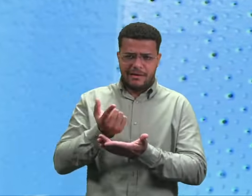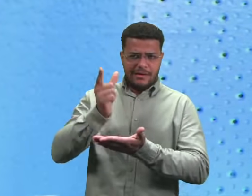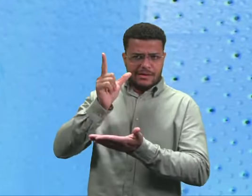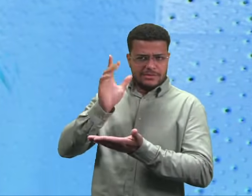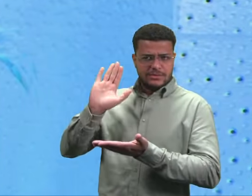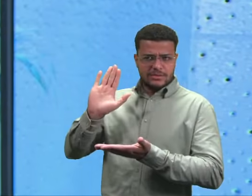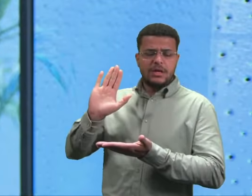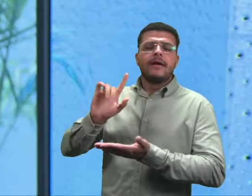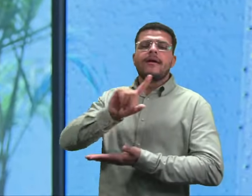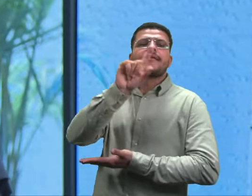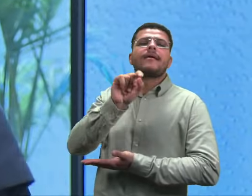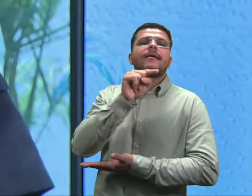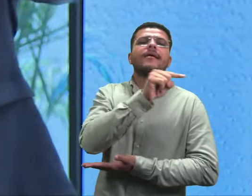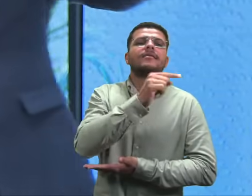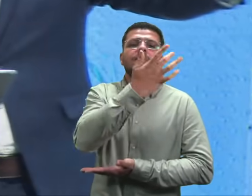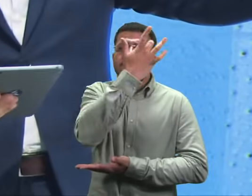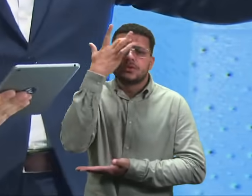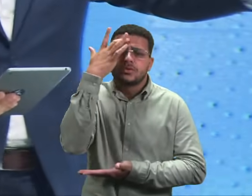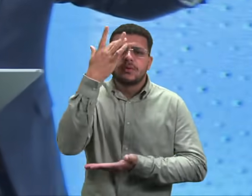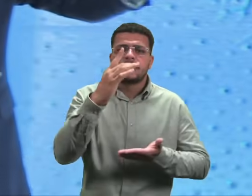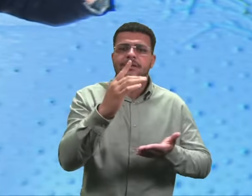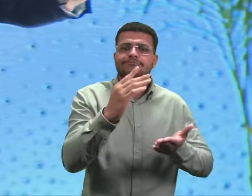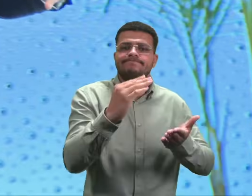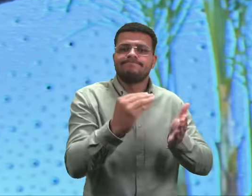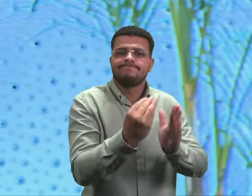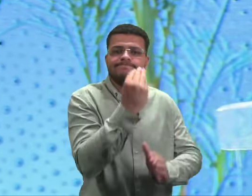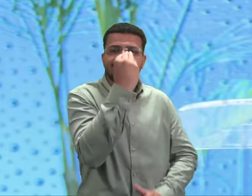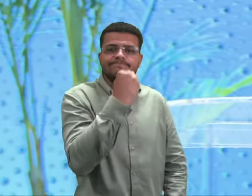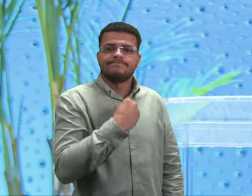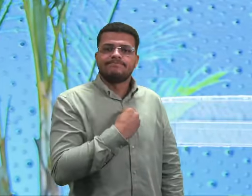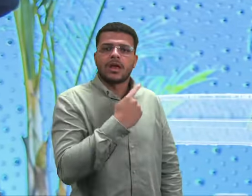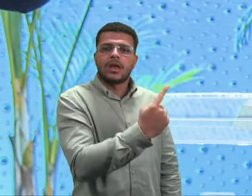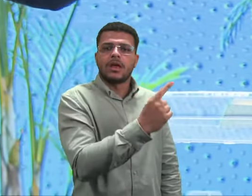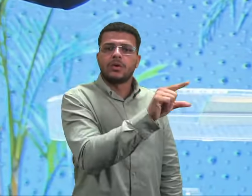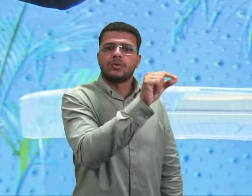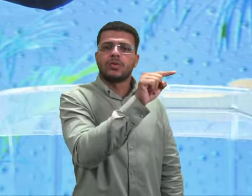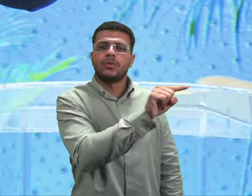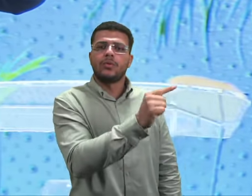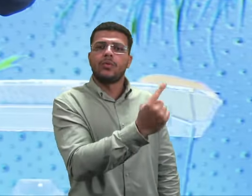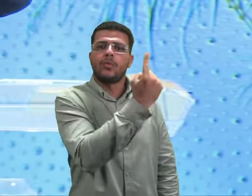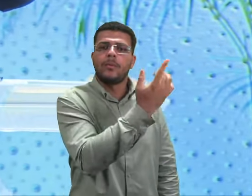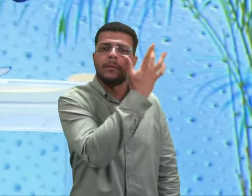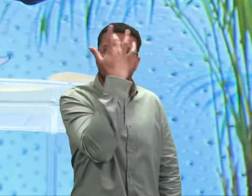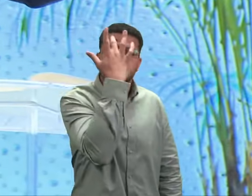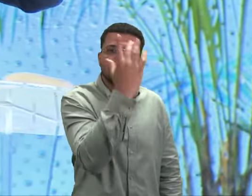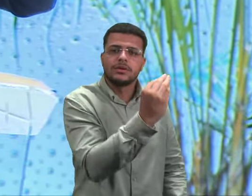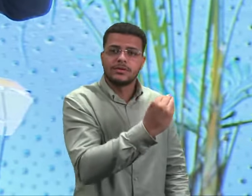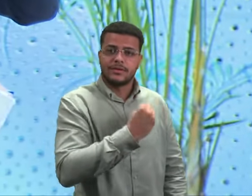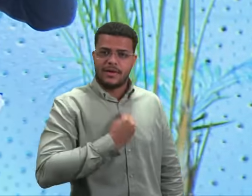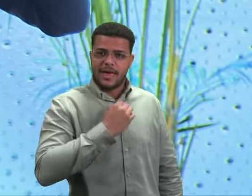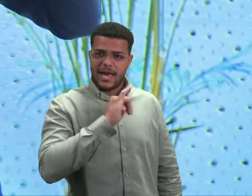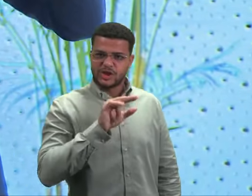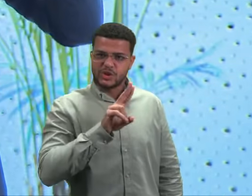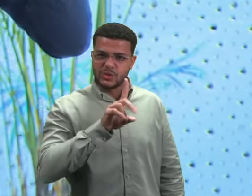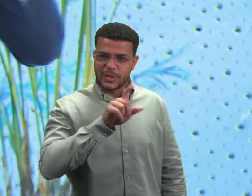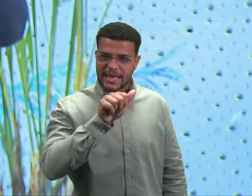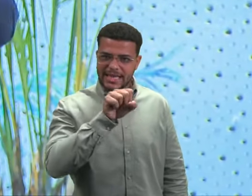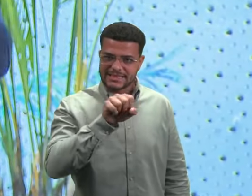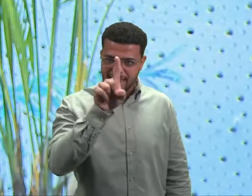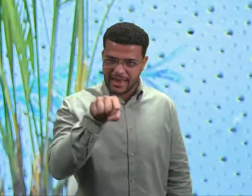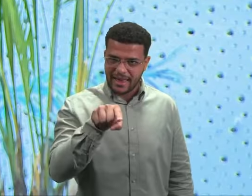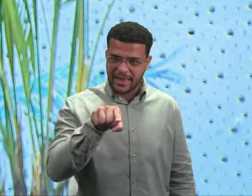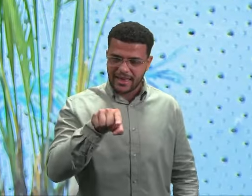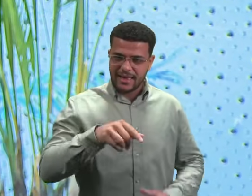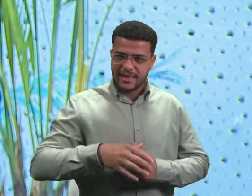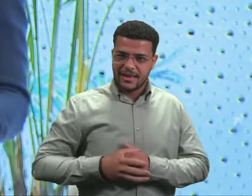Quem é este um dentre eles que traiu Jesus? Diz para mim, quem é esse? É Judas, não é Judas? Mas eu